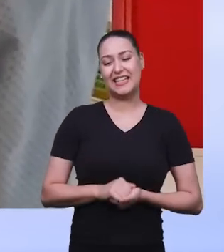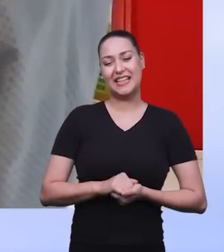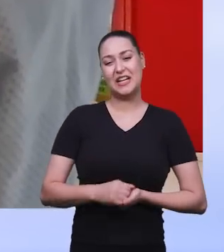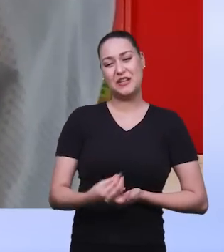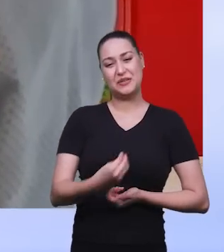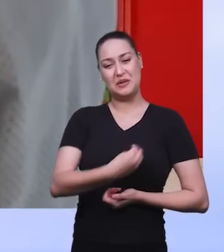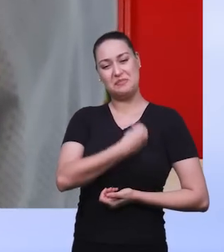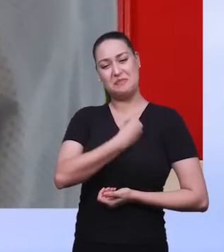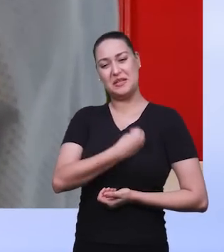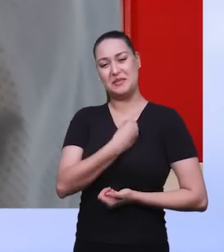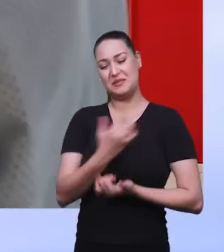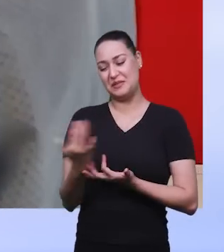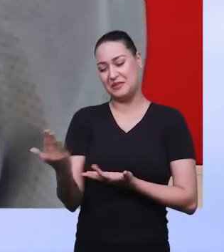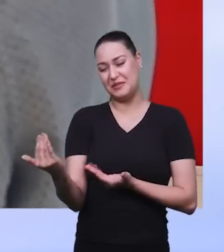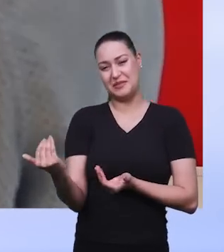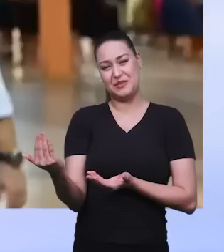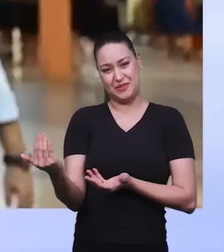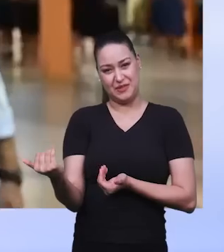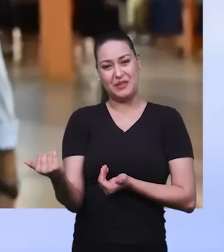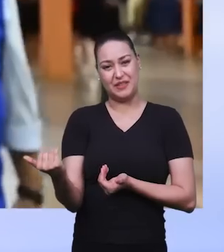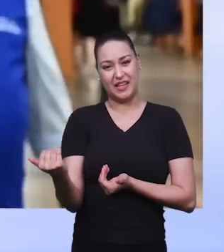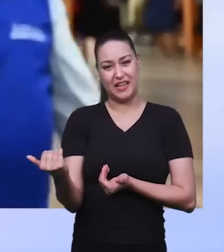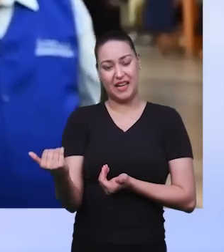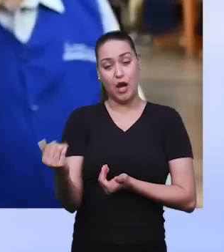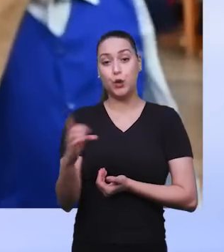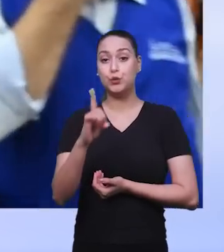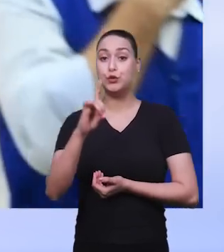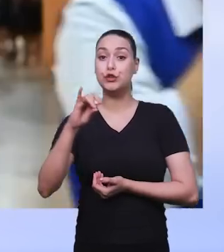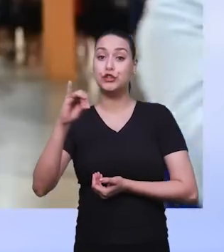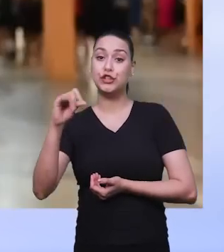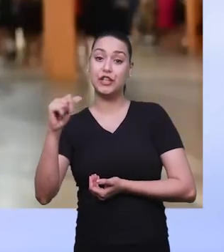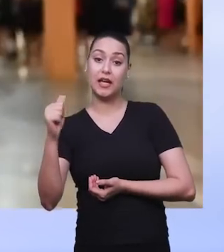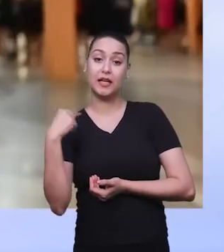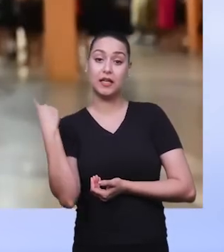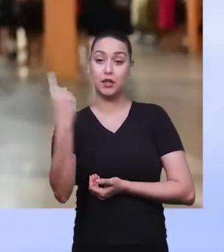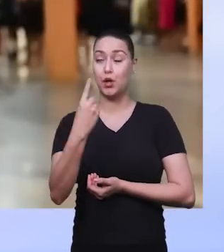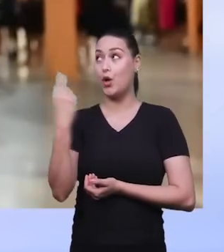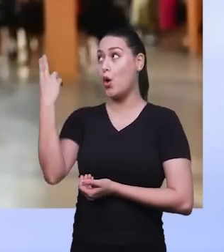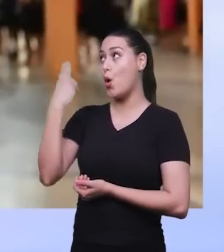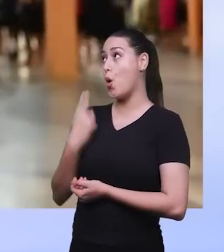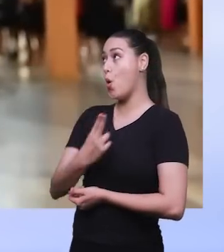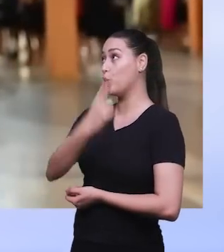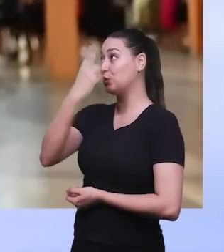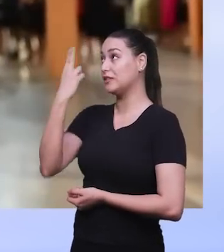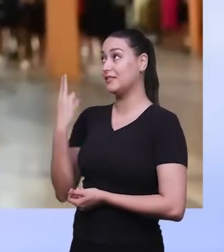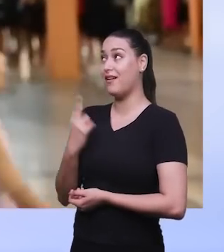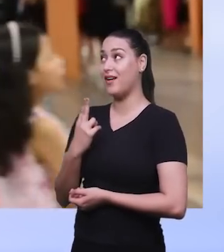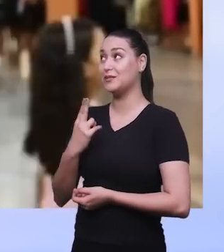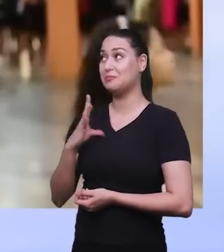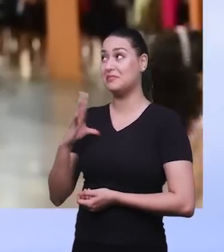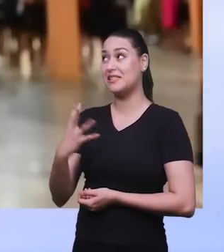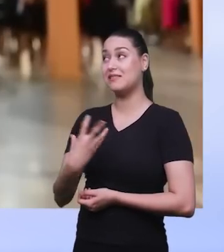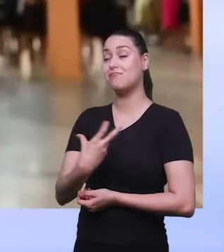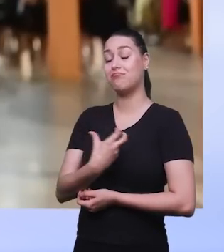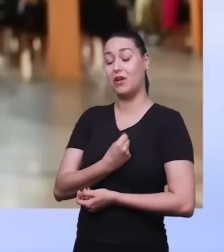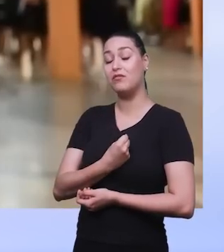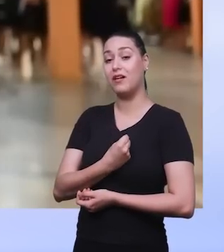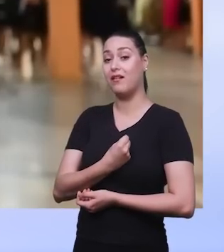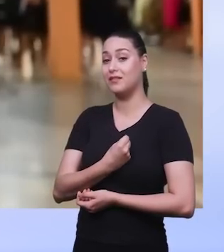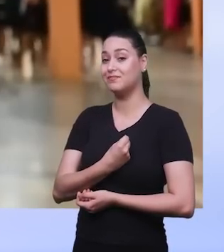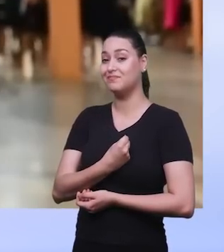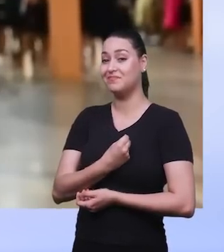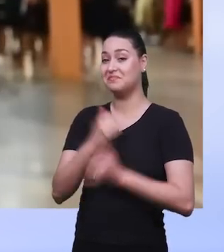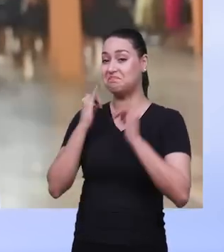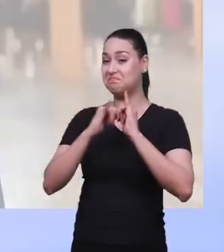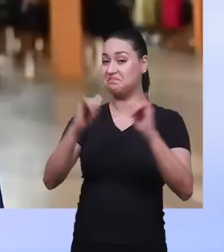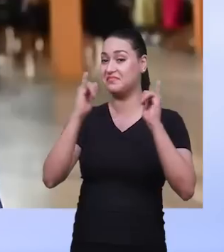ampla participação dos jovens. Foi um dia que estamos como instrumentos nas mãos de Deus para salvar vidas. E